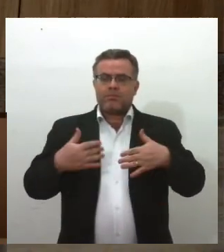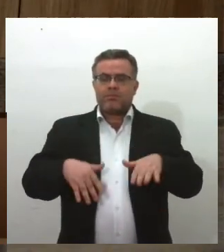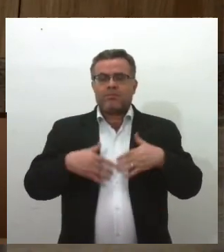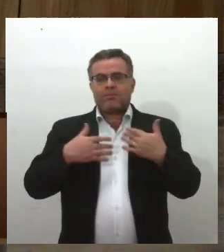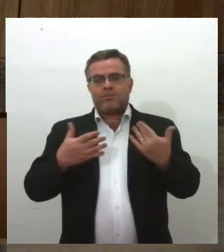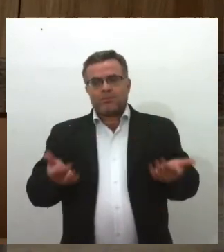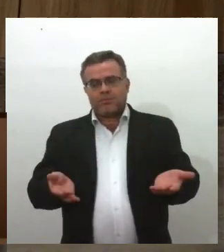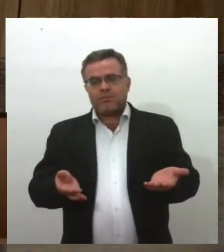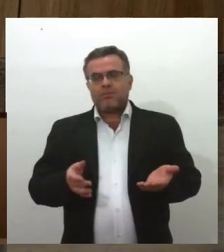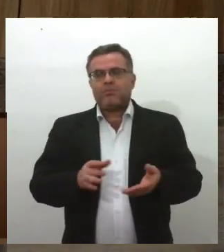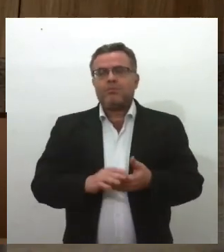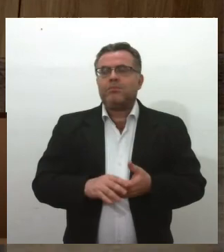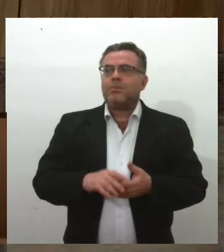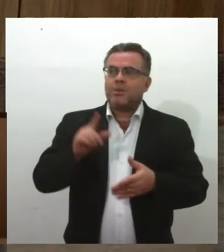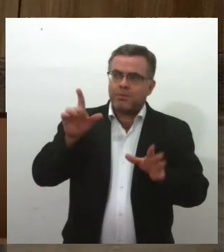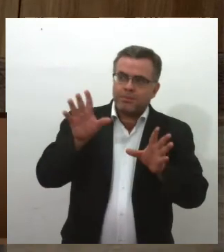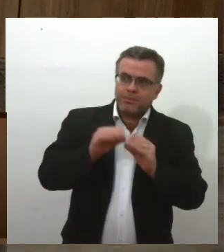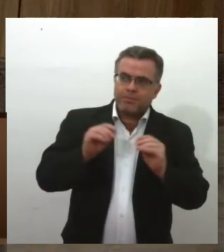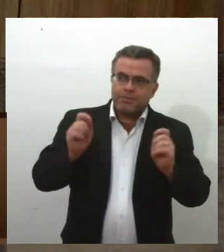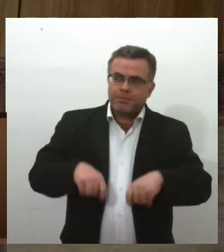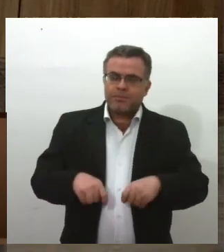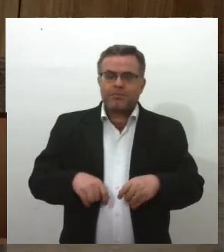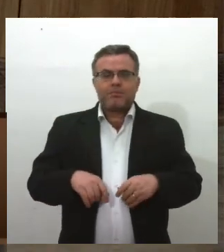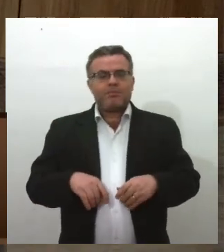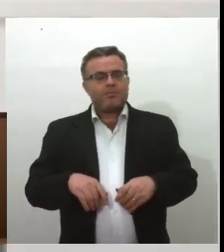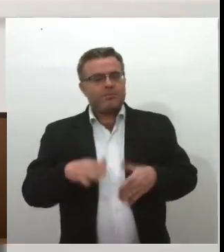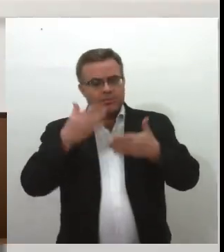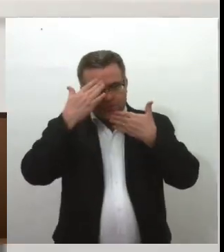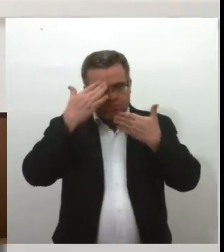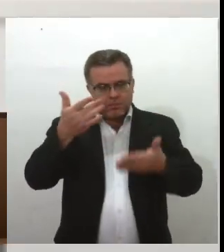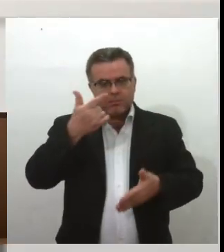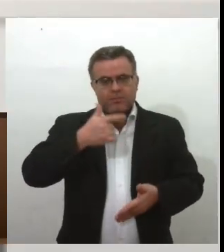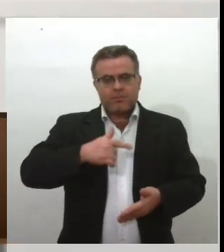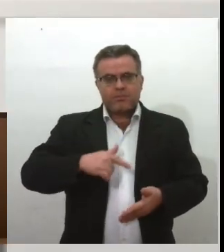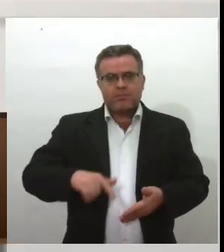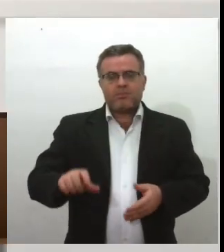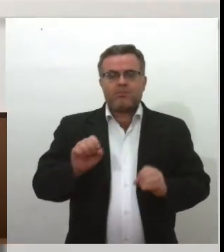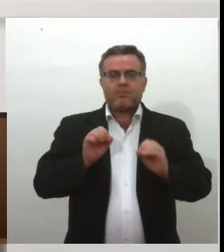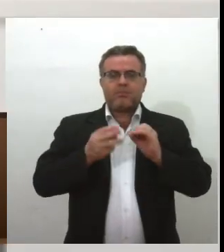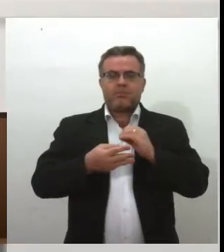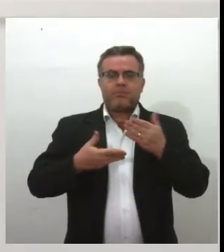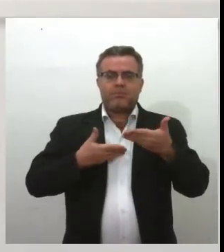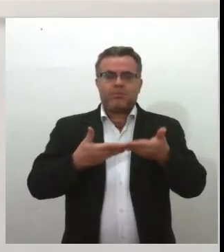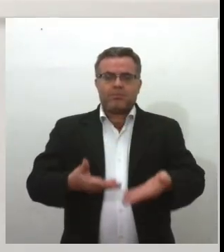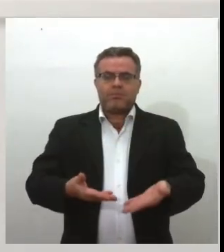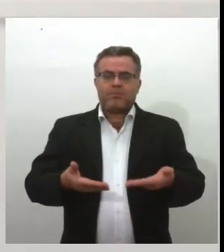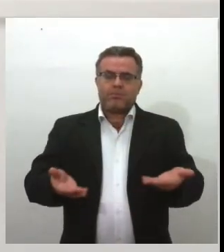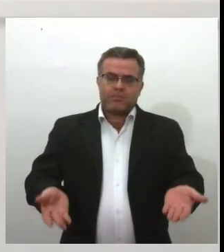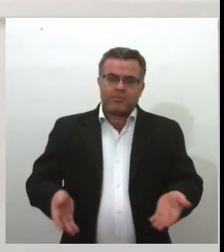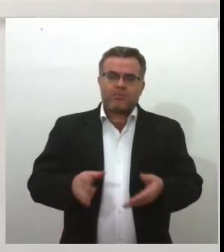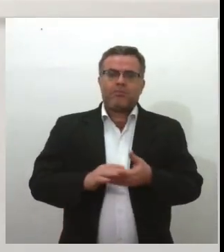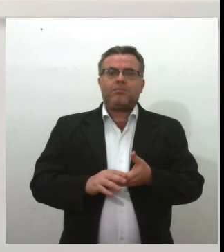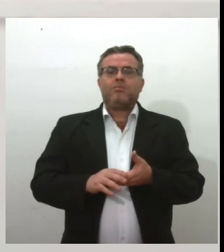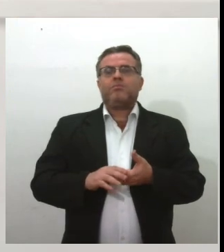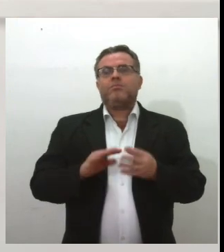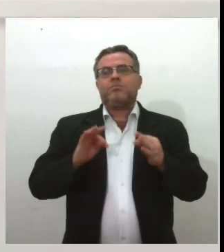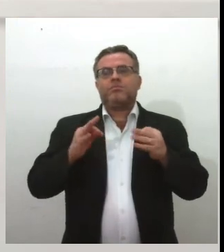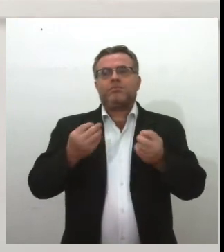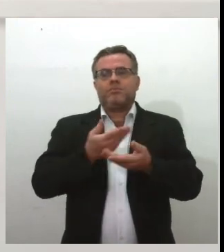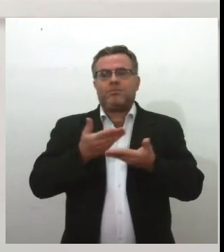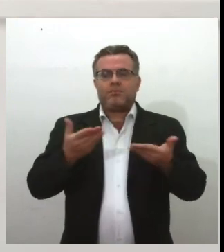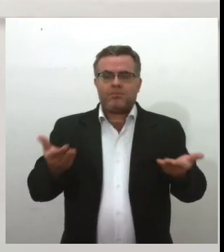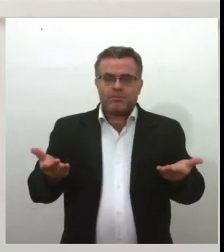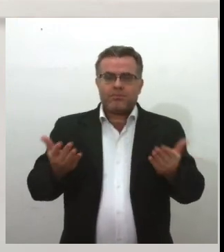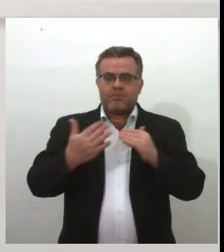seus espectadores. Bom, quero agradecer mais uma vez a TV Alese, a Cátia, a Sara, todos vocês,